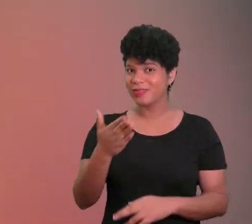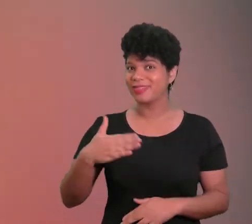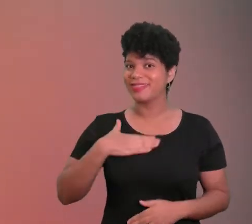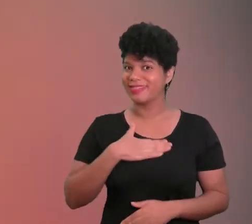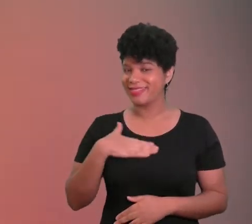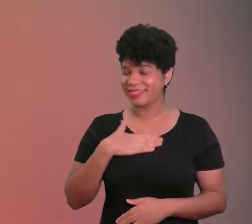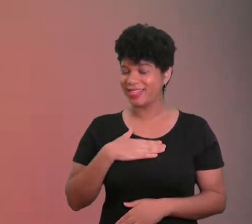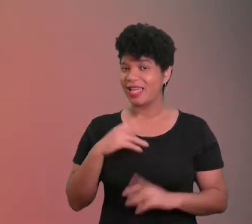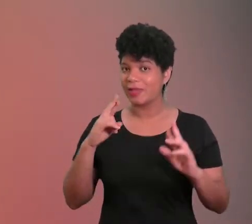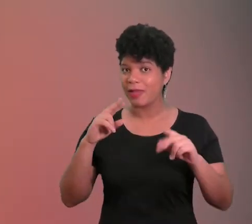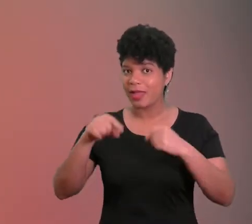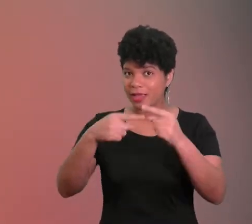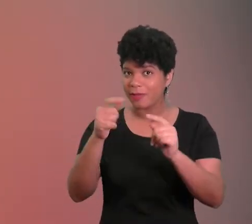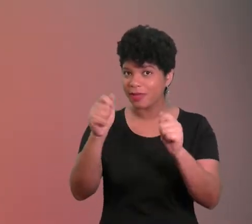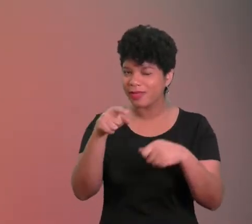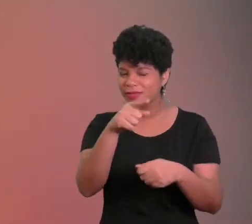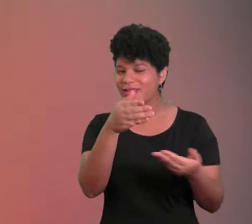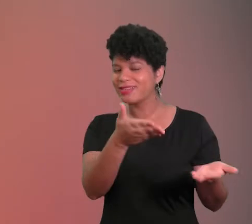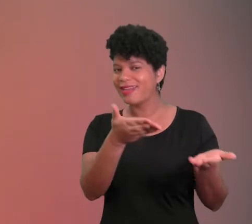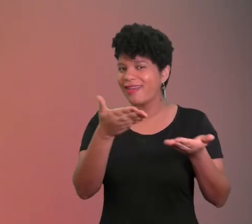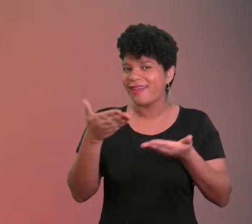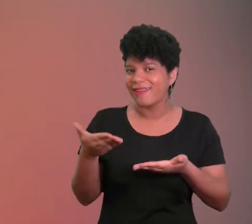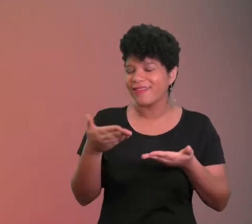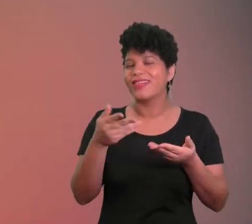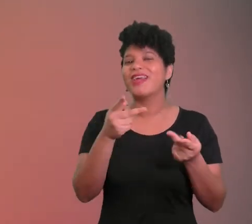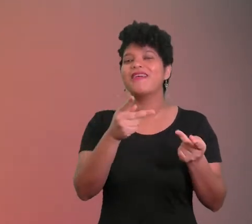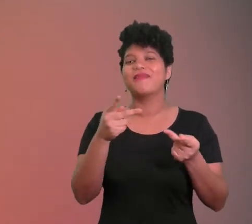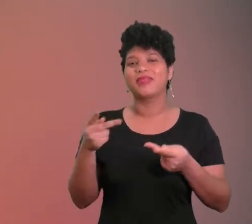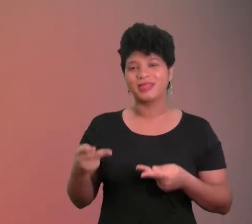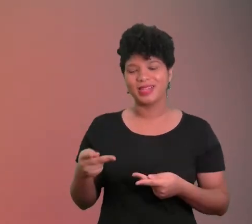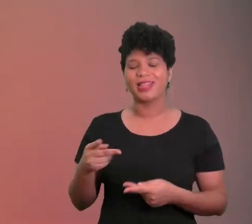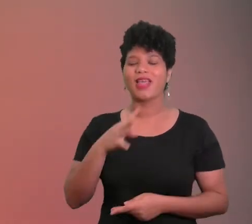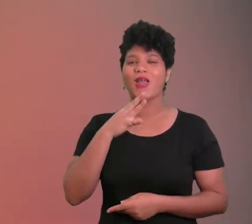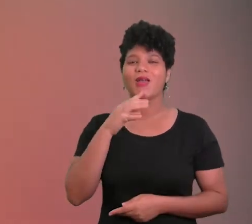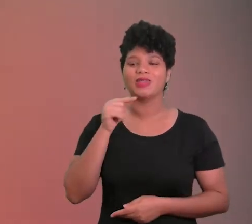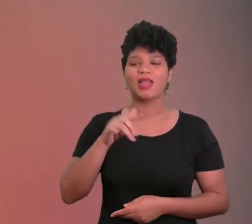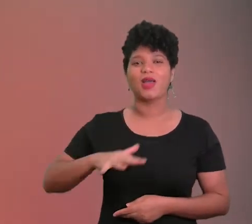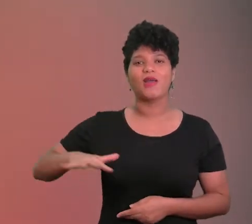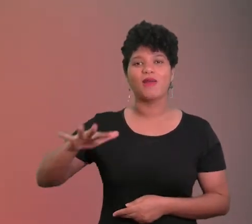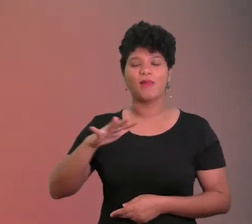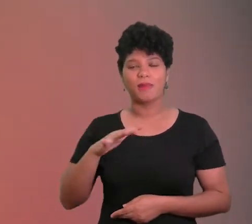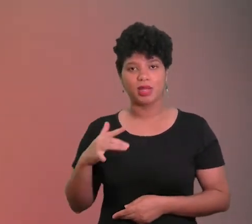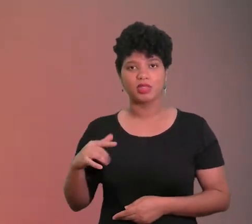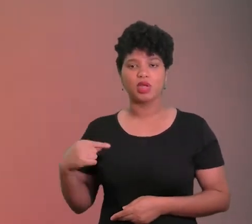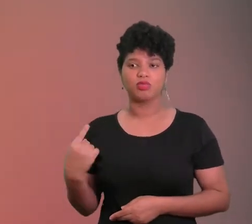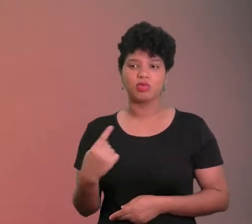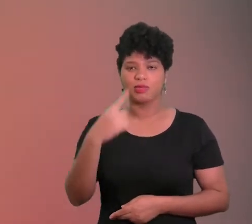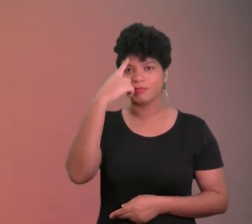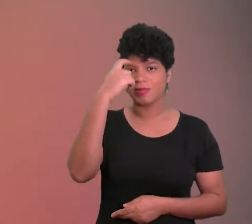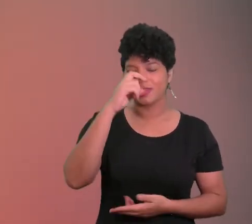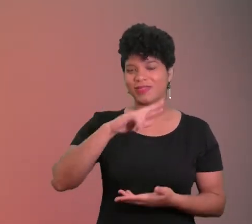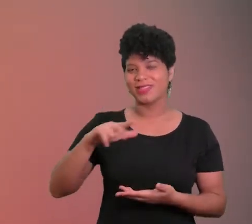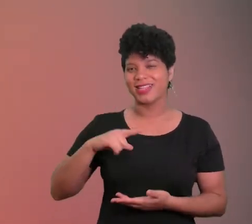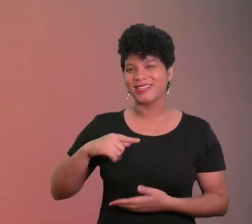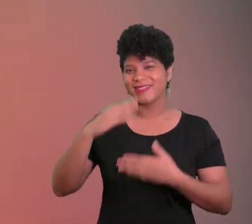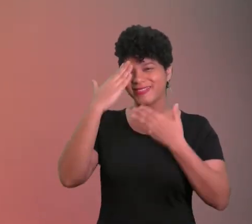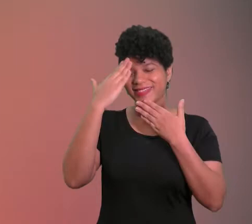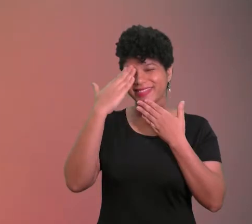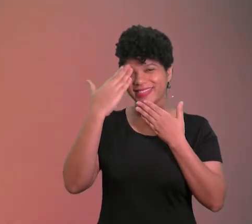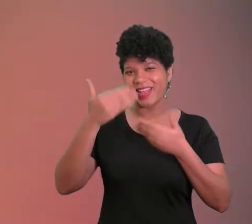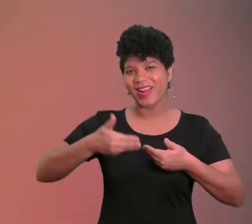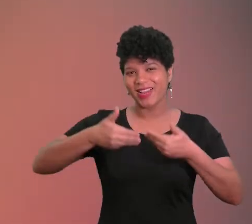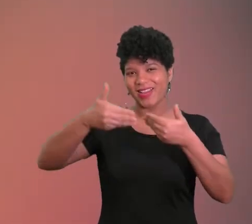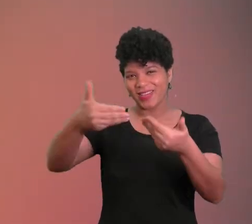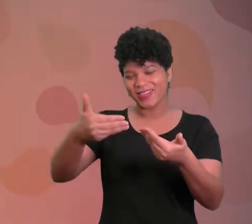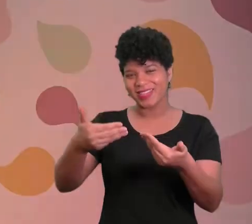muito que assim que possível possam visitar e conhecer nosso espaço também para prestigiar o nosso trabalho. E é isso, obrigado pelo convite